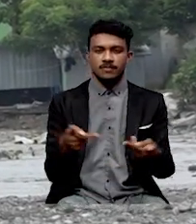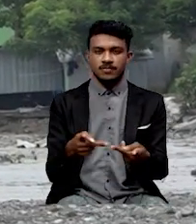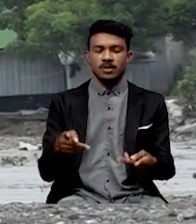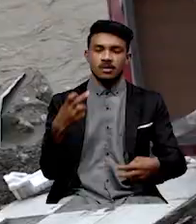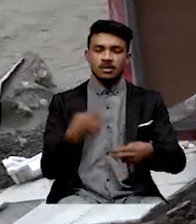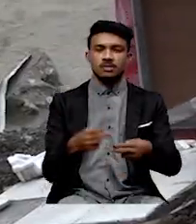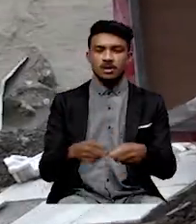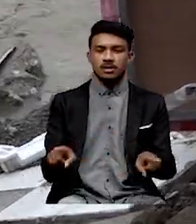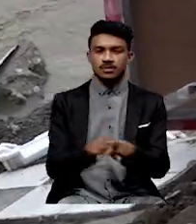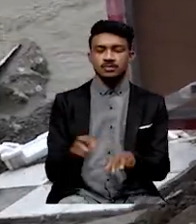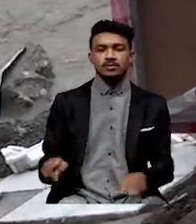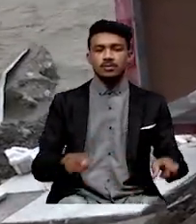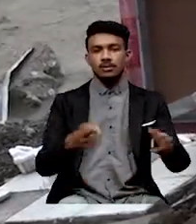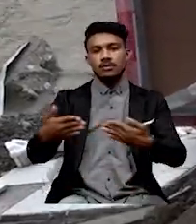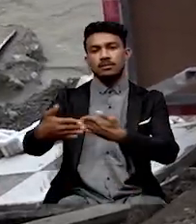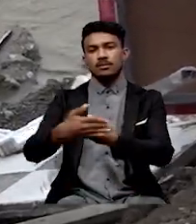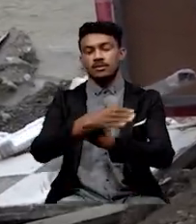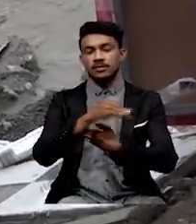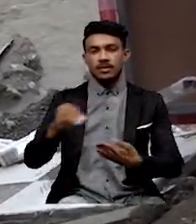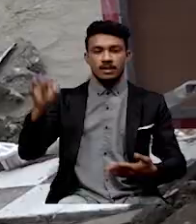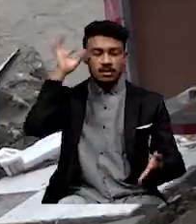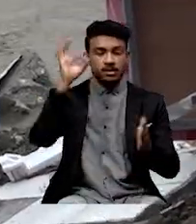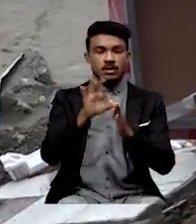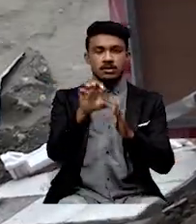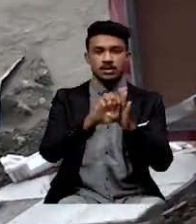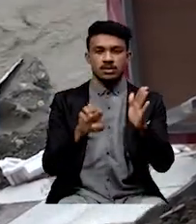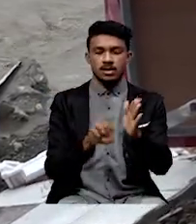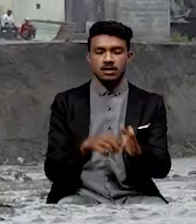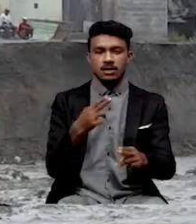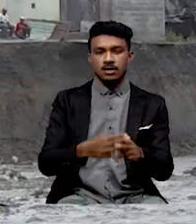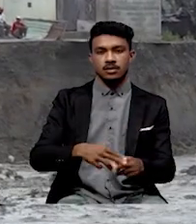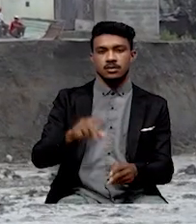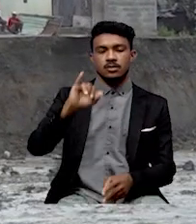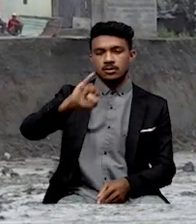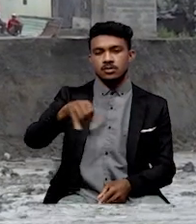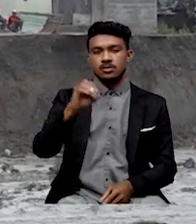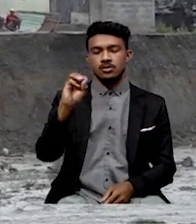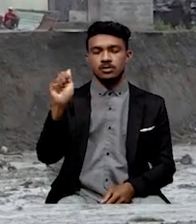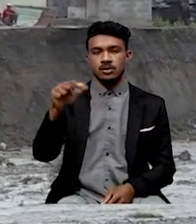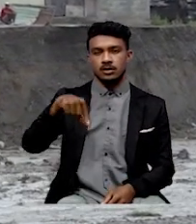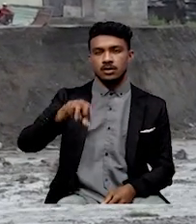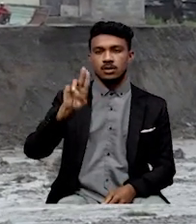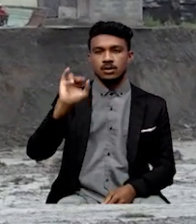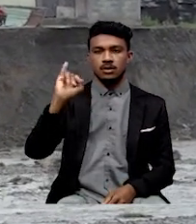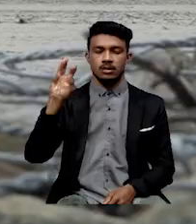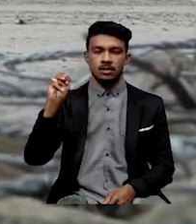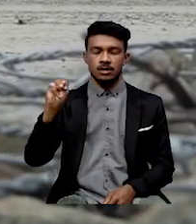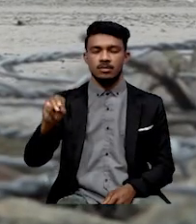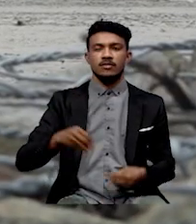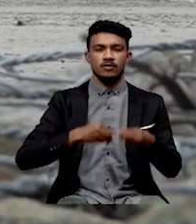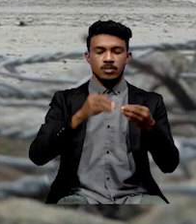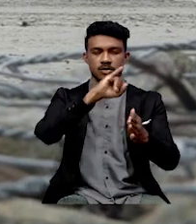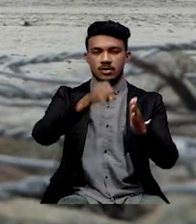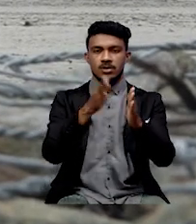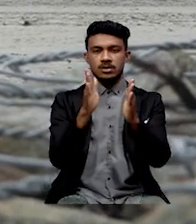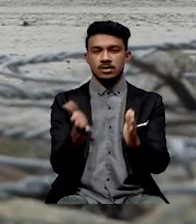desastre natural. Secretário de Estado de Proteção Civil Joaquim Guzmão dos Reis Martins satou assunto ne ba jornalista sira quarta semana ne ia